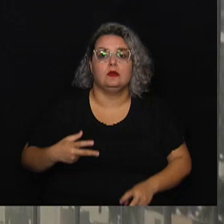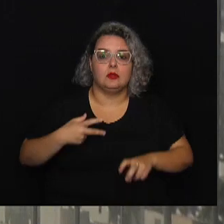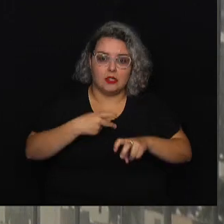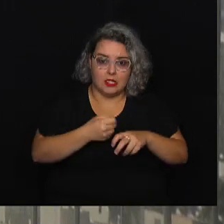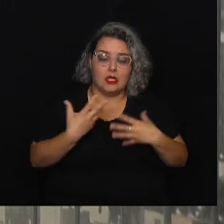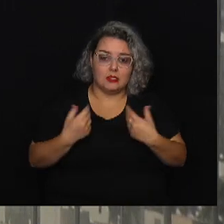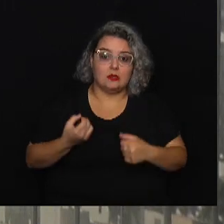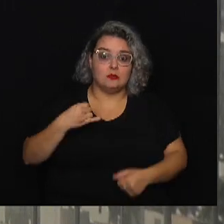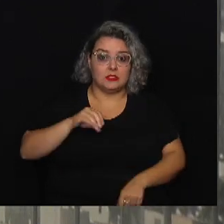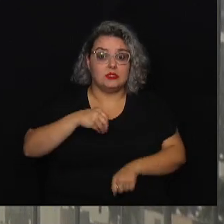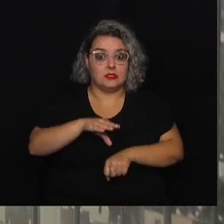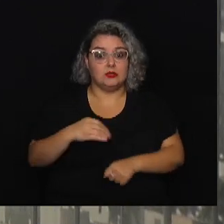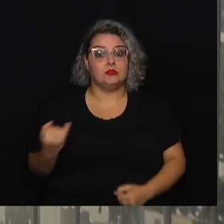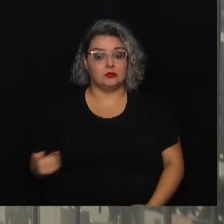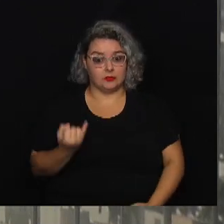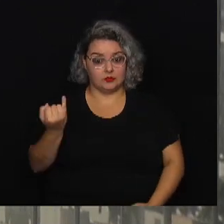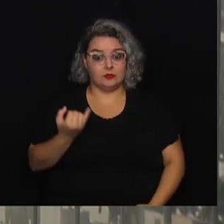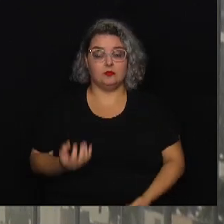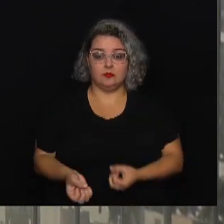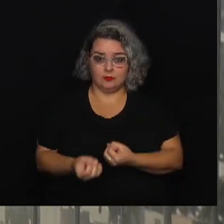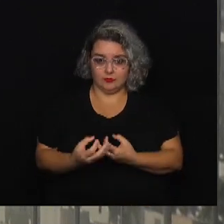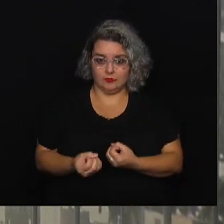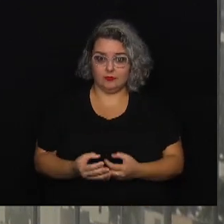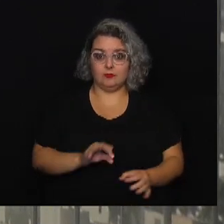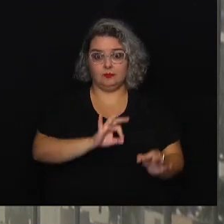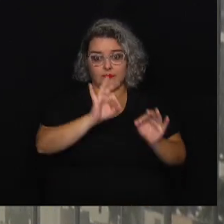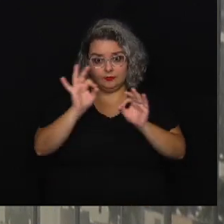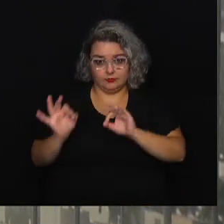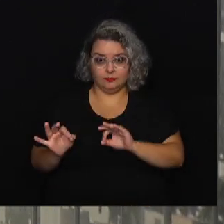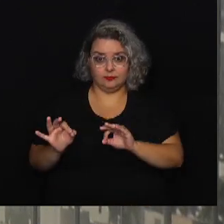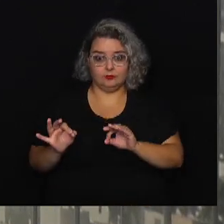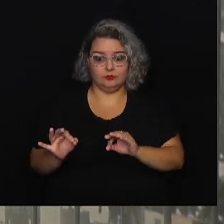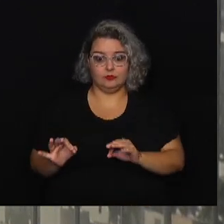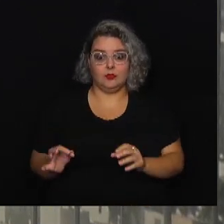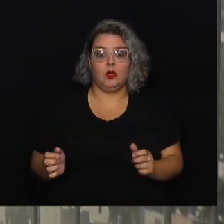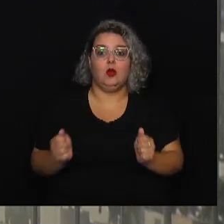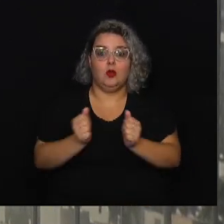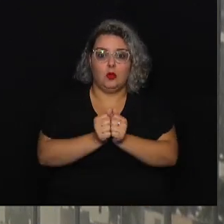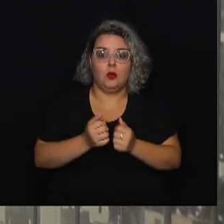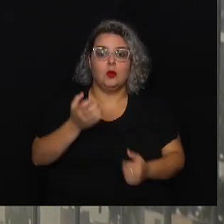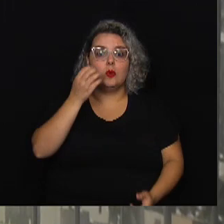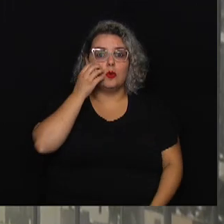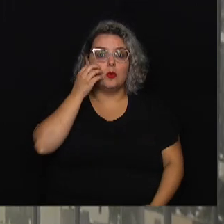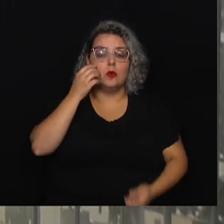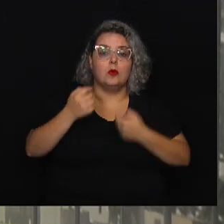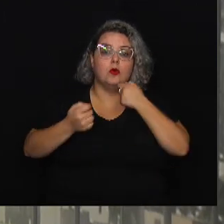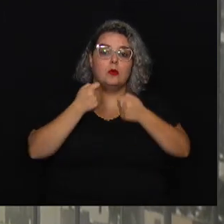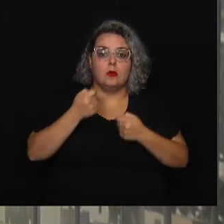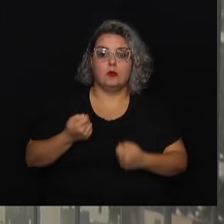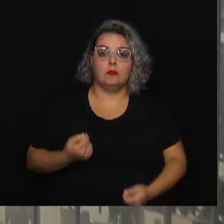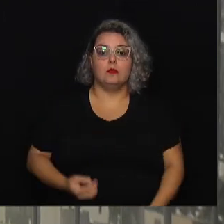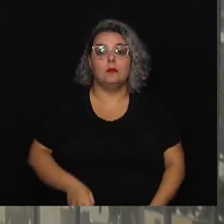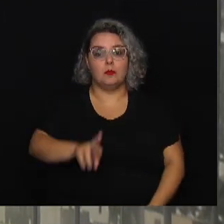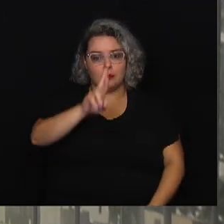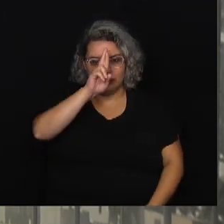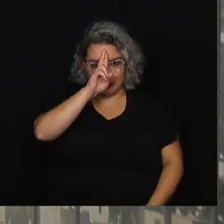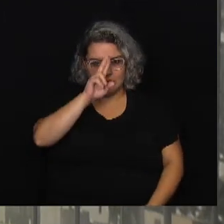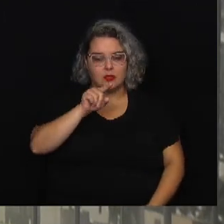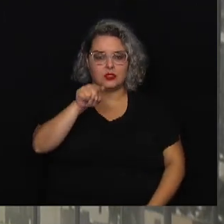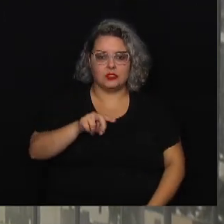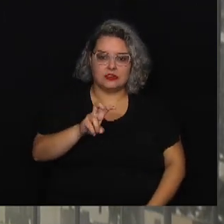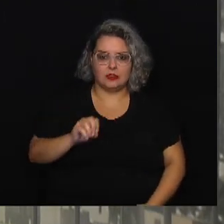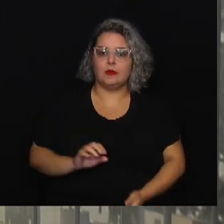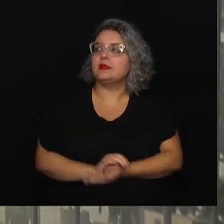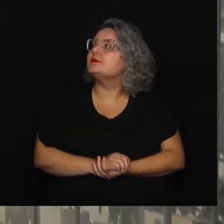Então, informações importantes que você acompanhou com o nosso repórter André Aranha, 12h50